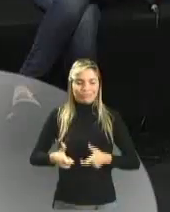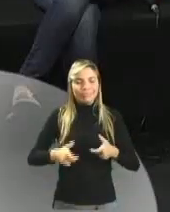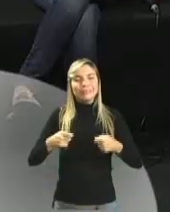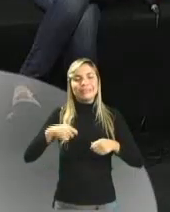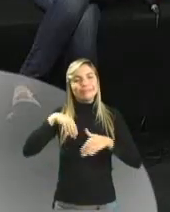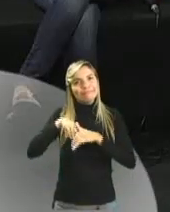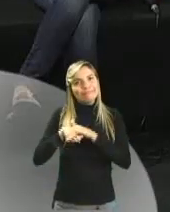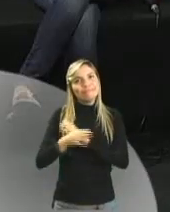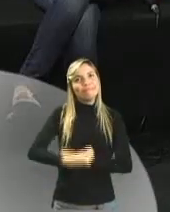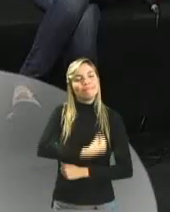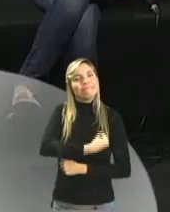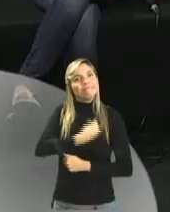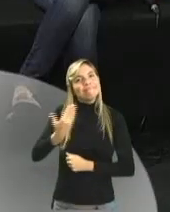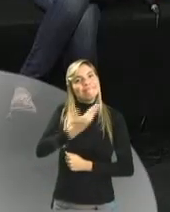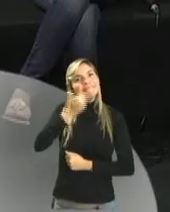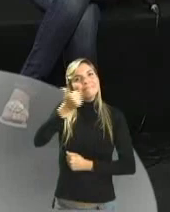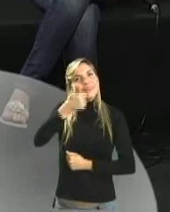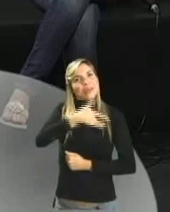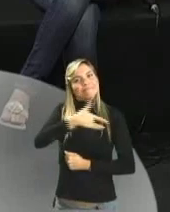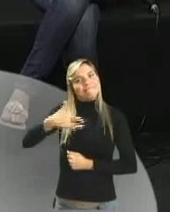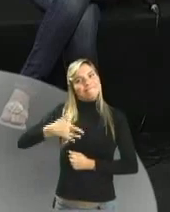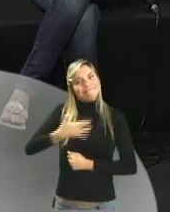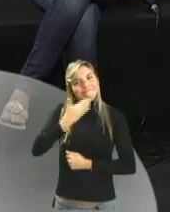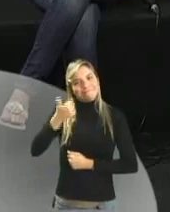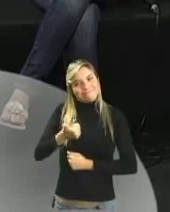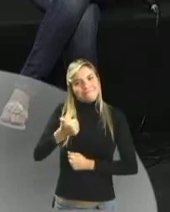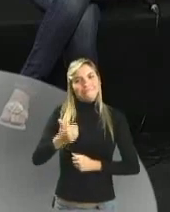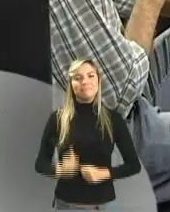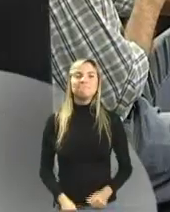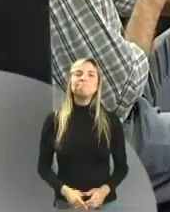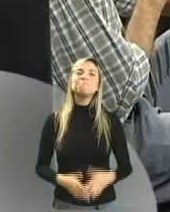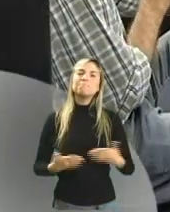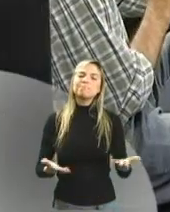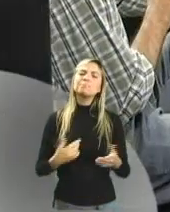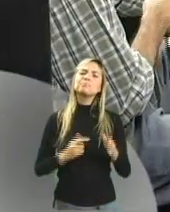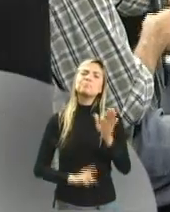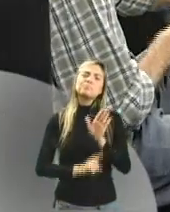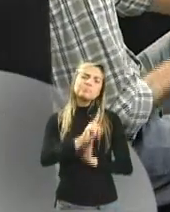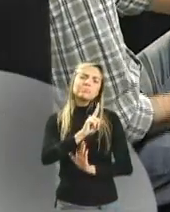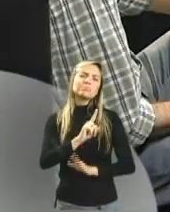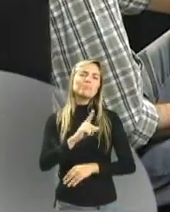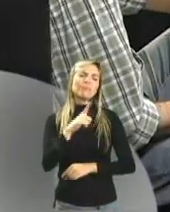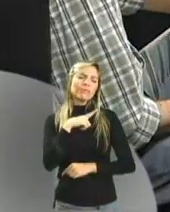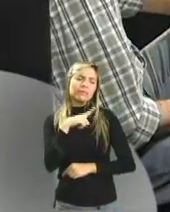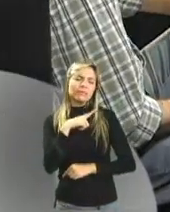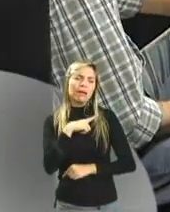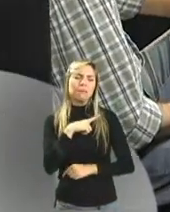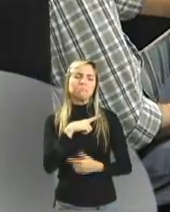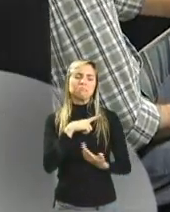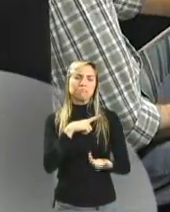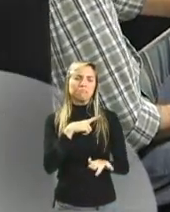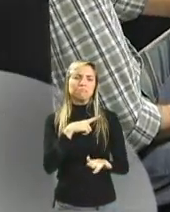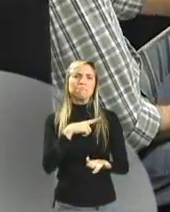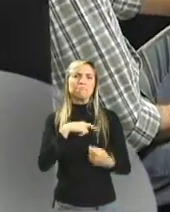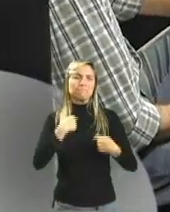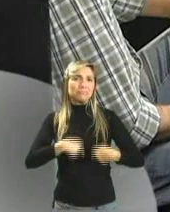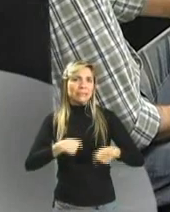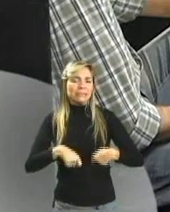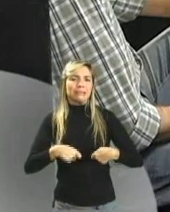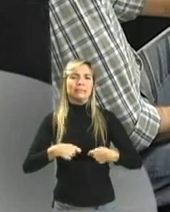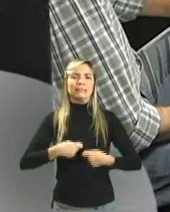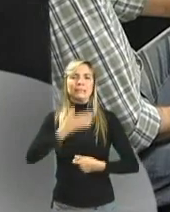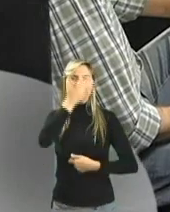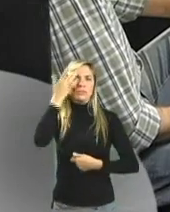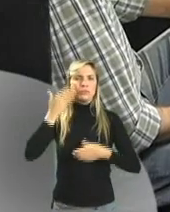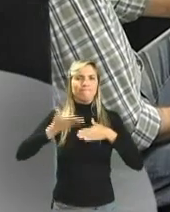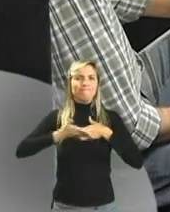estomas, para desenvolver uma qualidade de vida daí para frente. Existe uma relação a necessidade